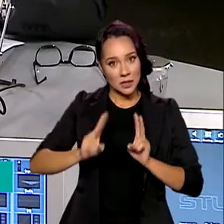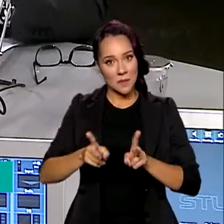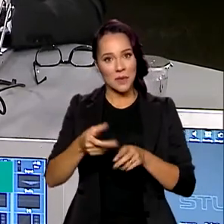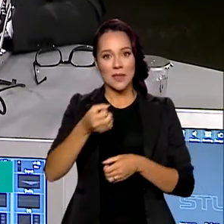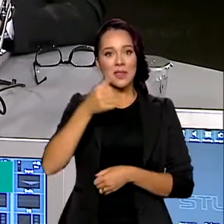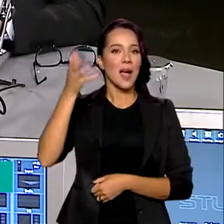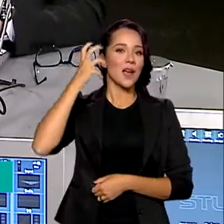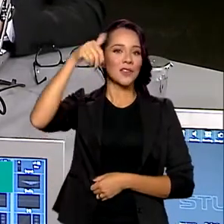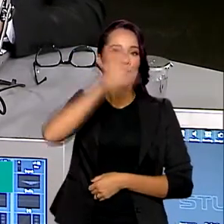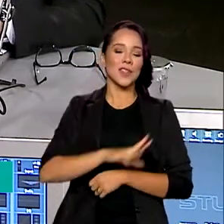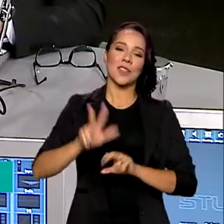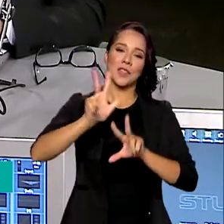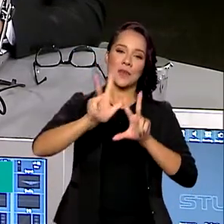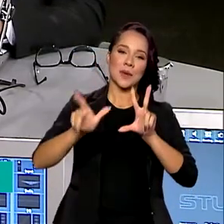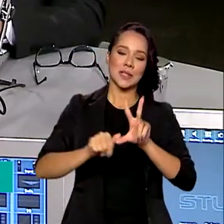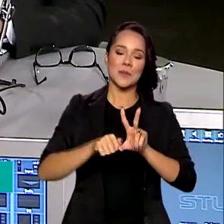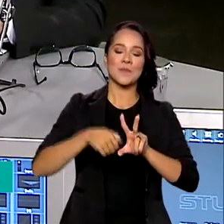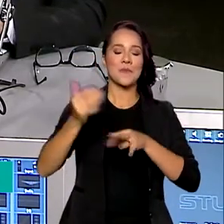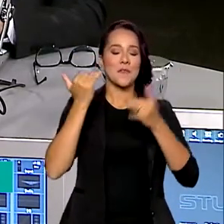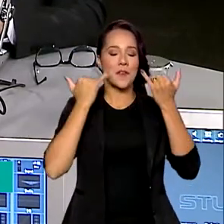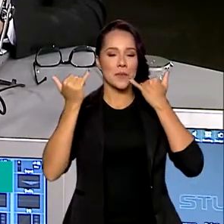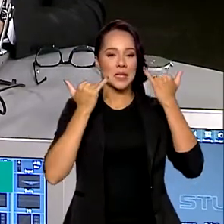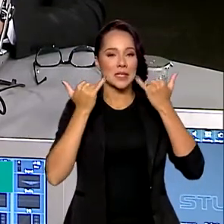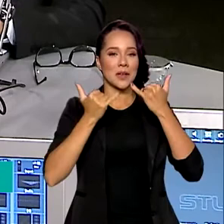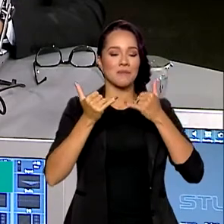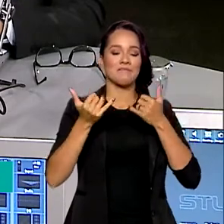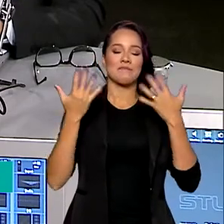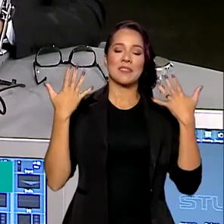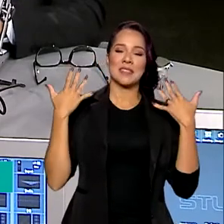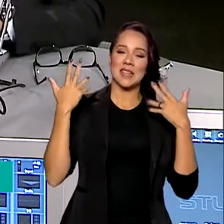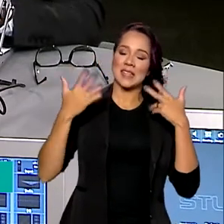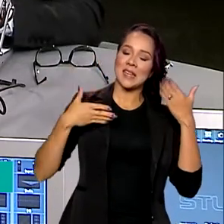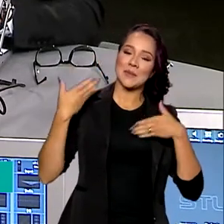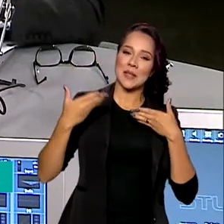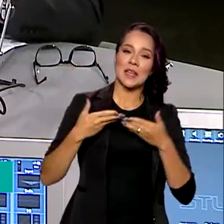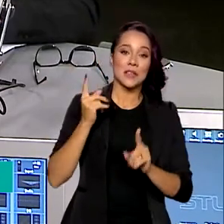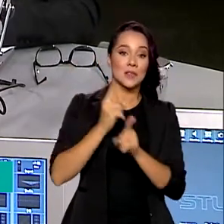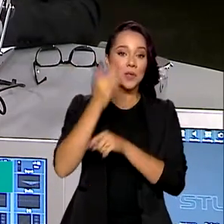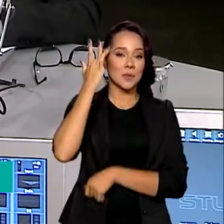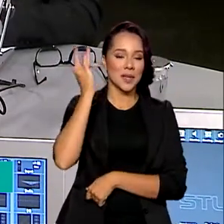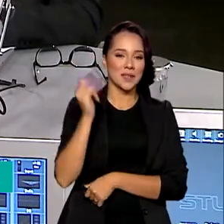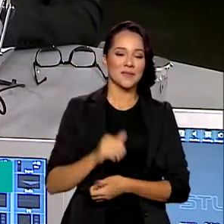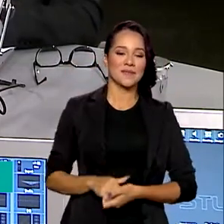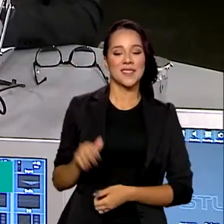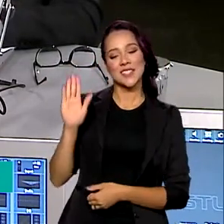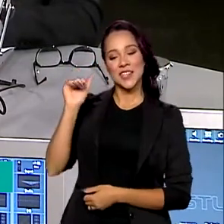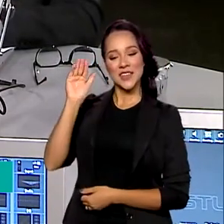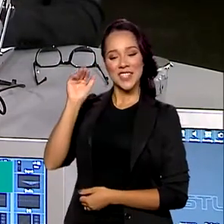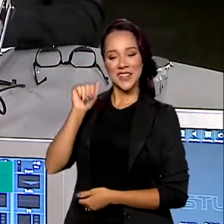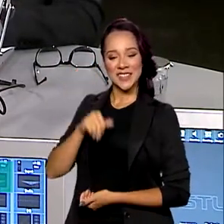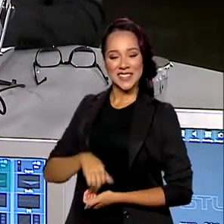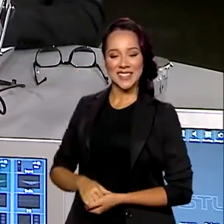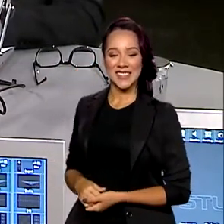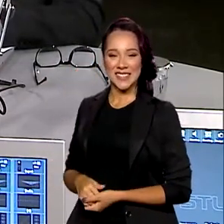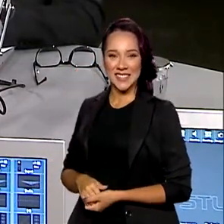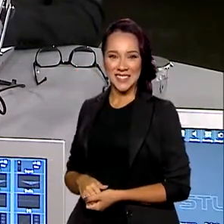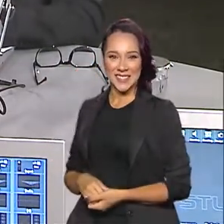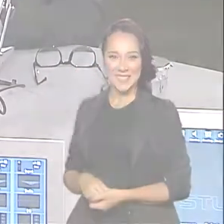sempre aqui na Rádio Nacional na TV Brasil tem muito mais informação e entretenimento a gente se encontra amanhã para lá e